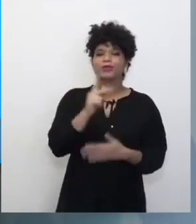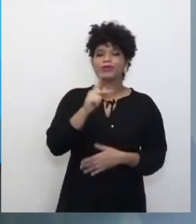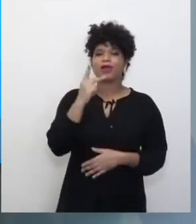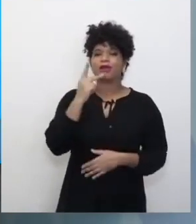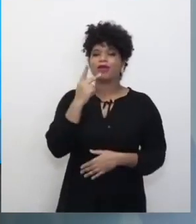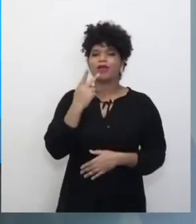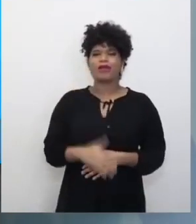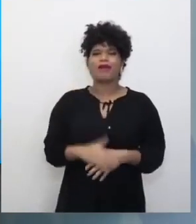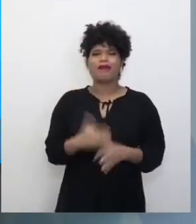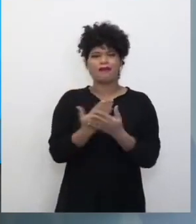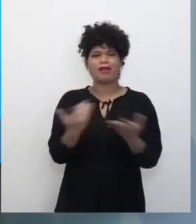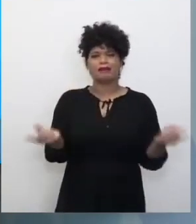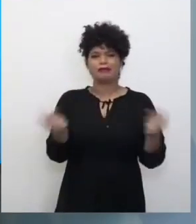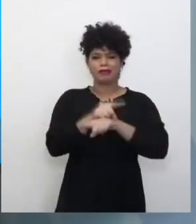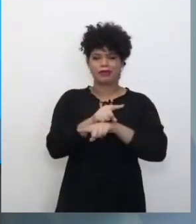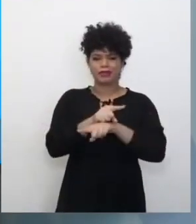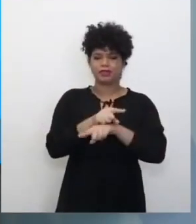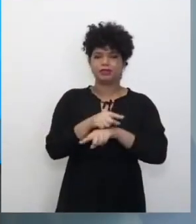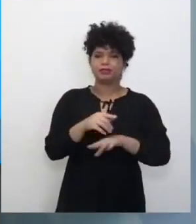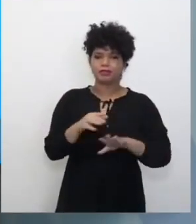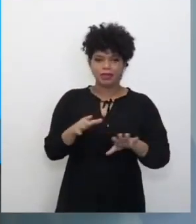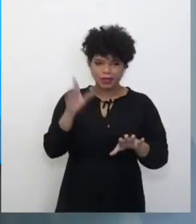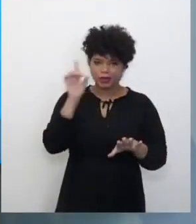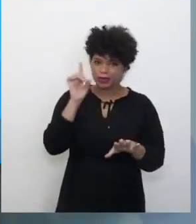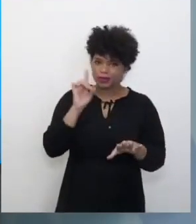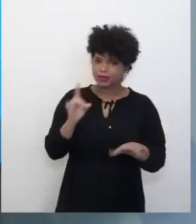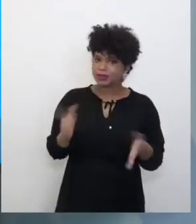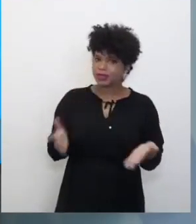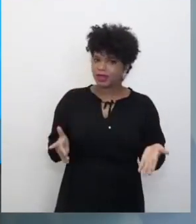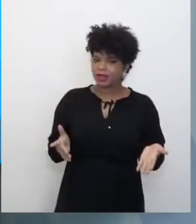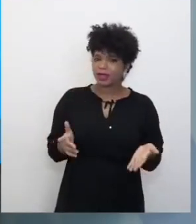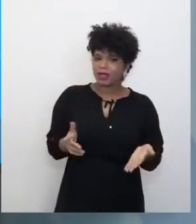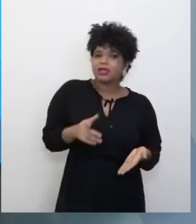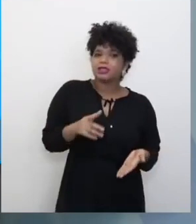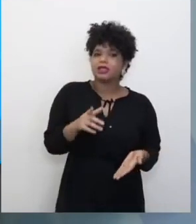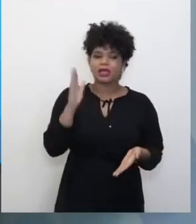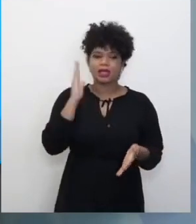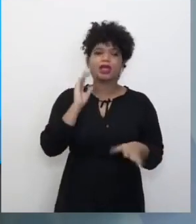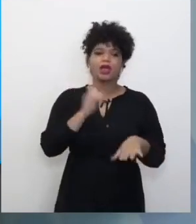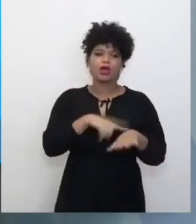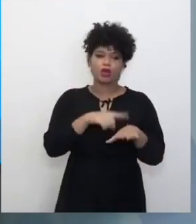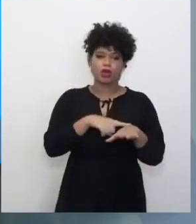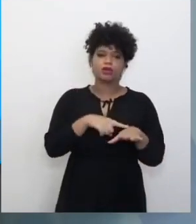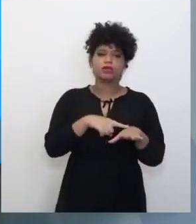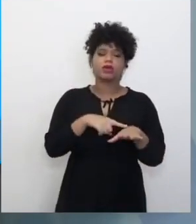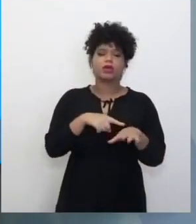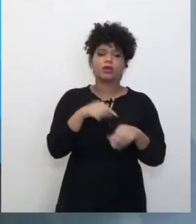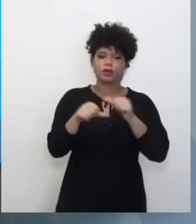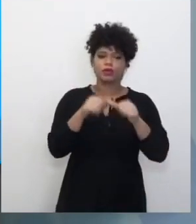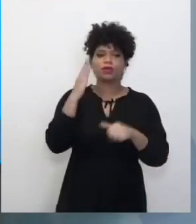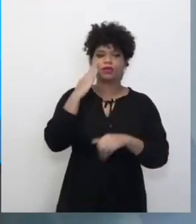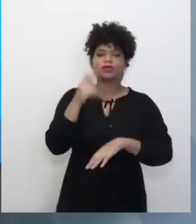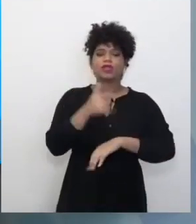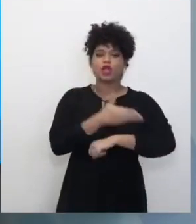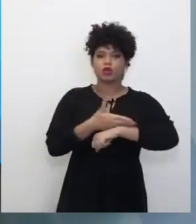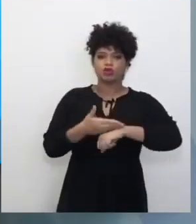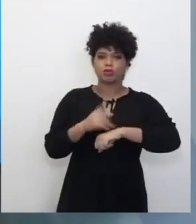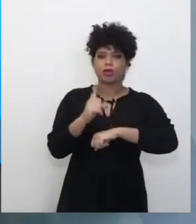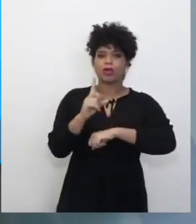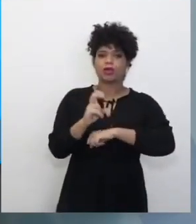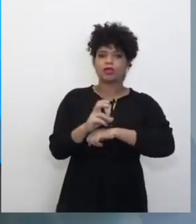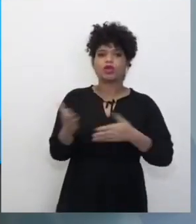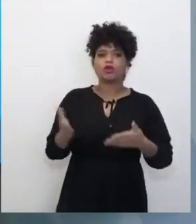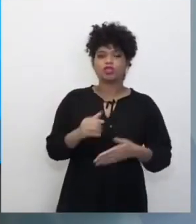está invertida, não sei qual o motivo, mas a aula realmente está fora do horário habitual, Então vocês estavam acostumados às 15 e hoje começou